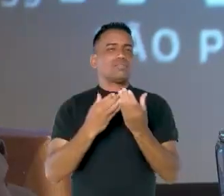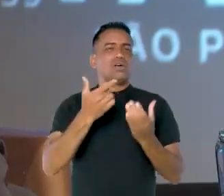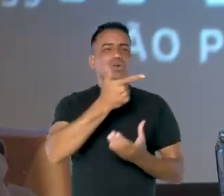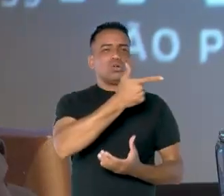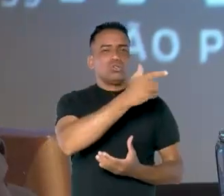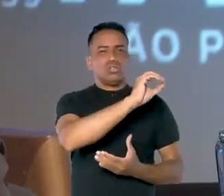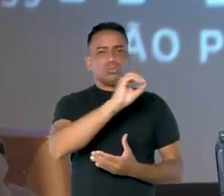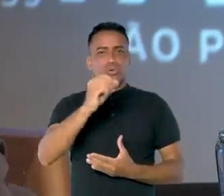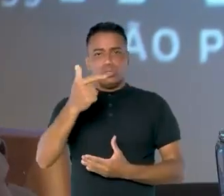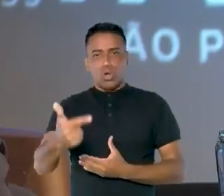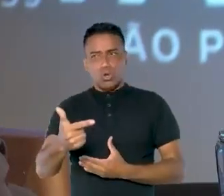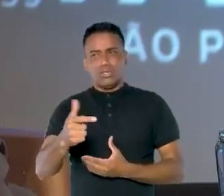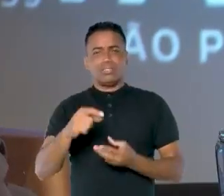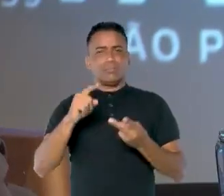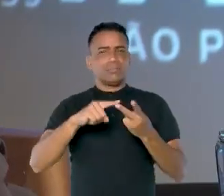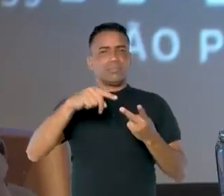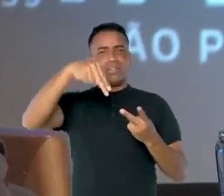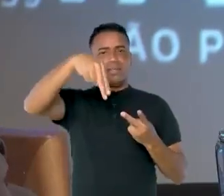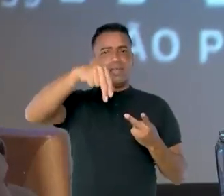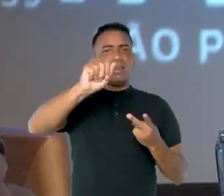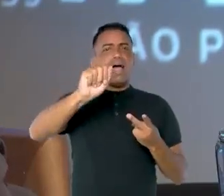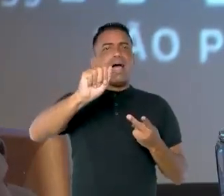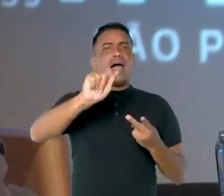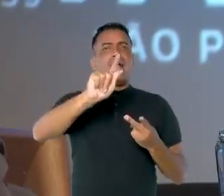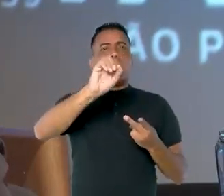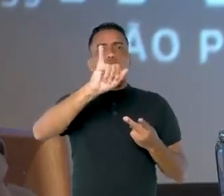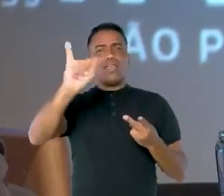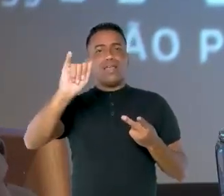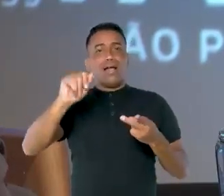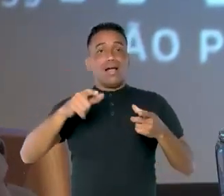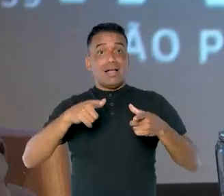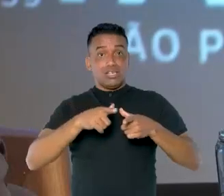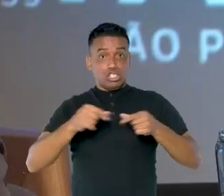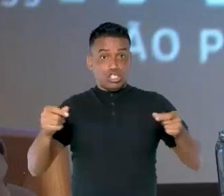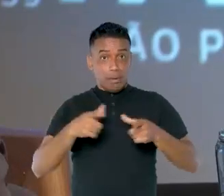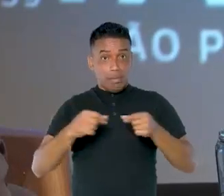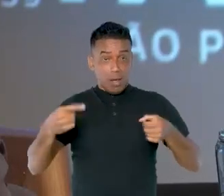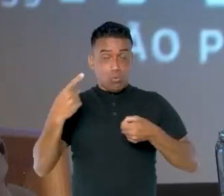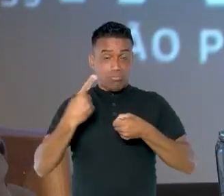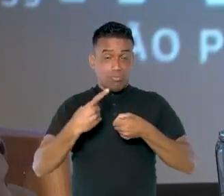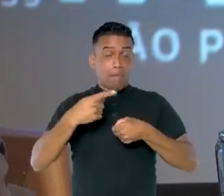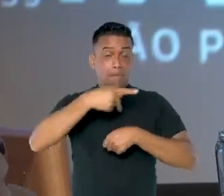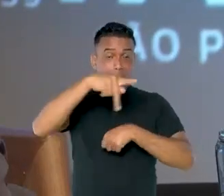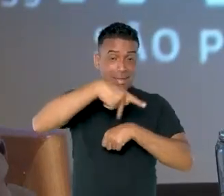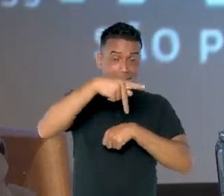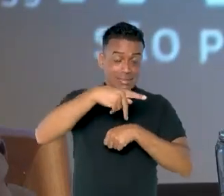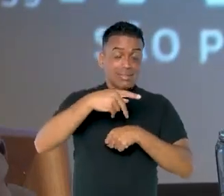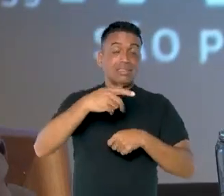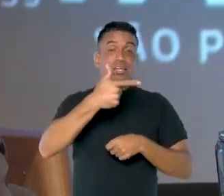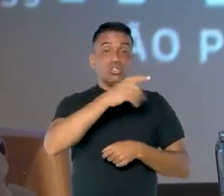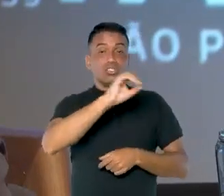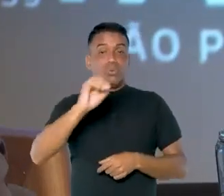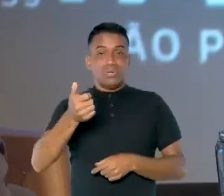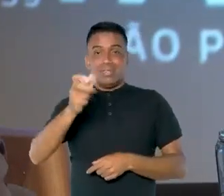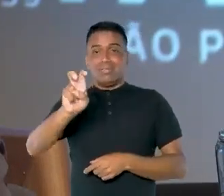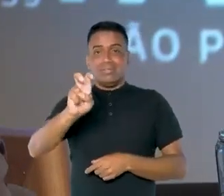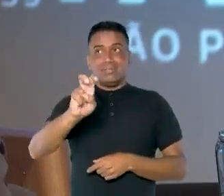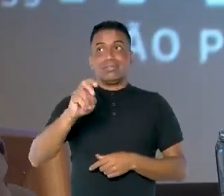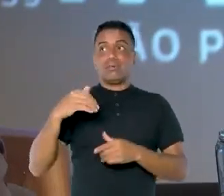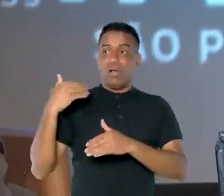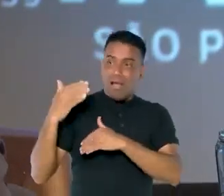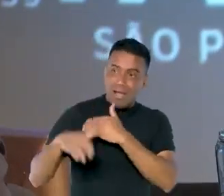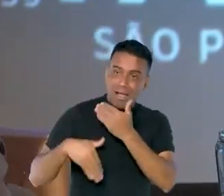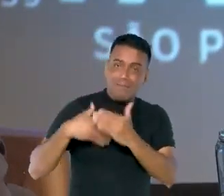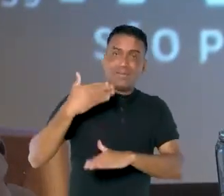tivemos em Nagoya, no Japão, um protocolo em 2015, estamos avançando para ter